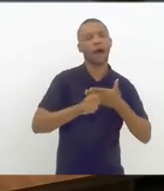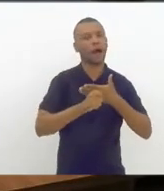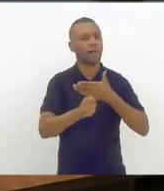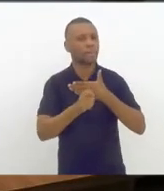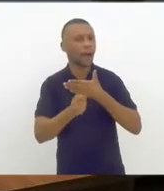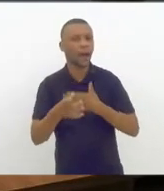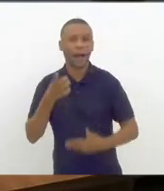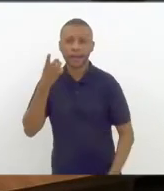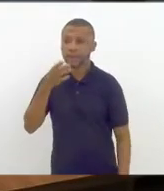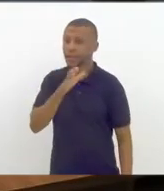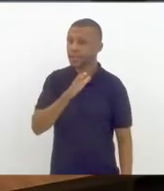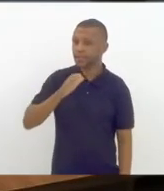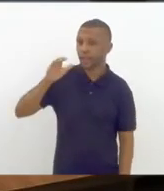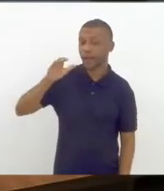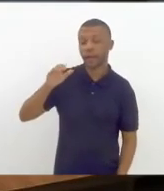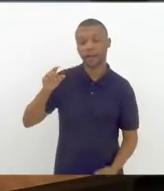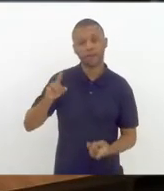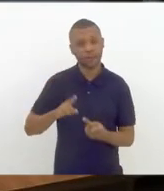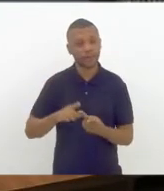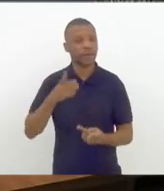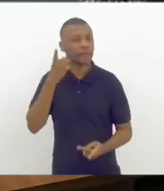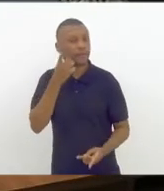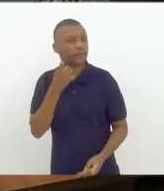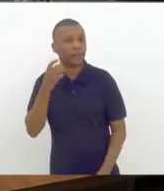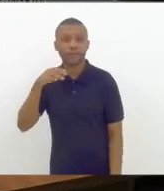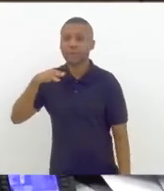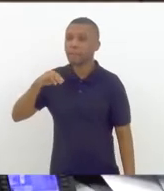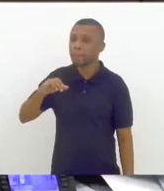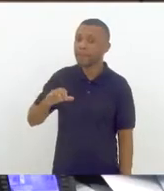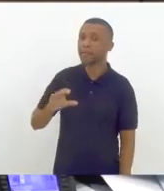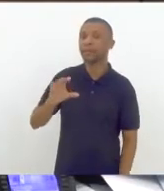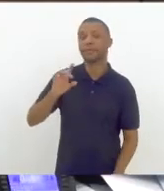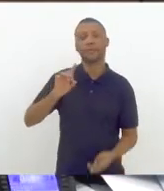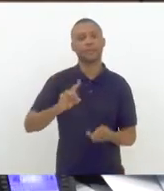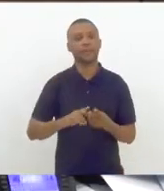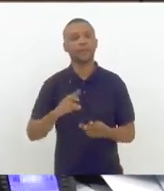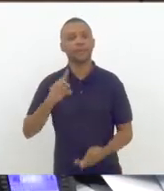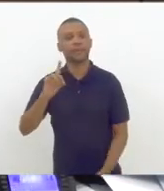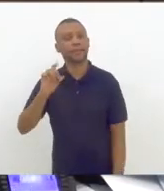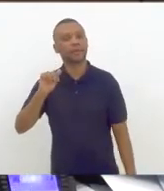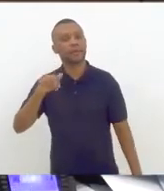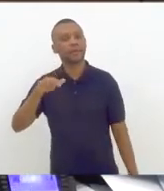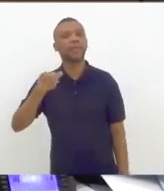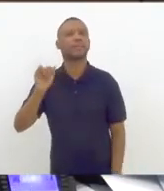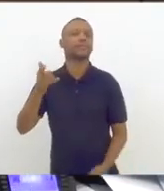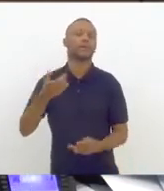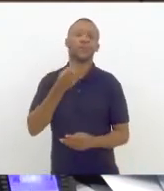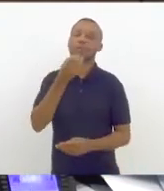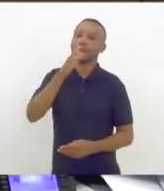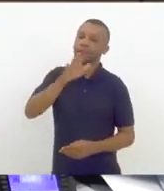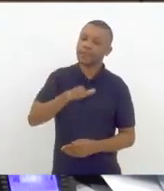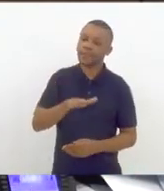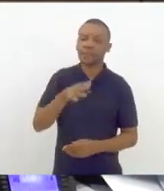deputada Célia, deputado Mink, deputada Dani, deputado Ratinho, deputado Sérgio